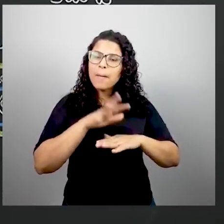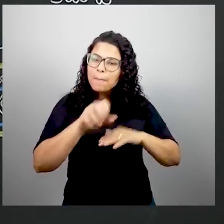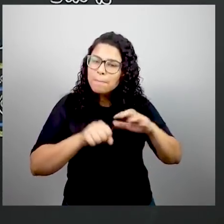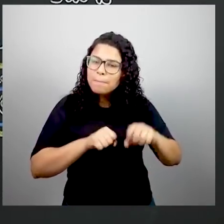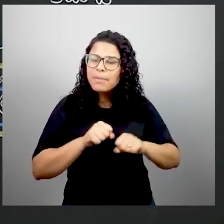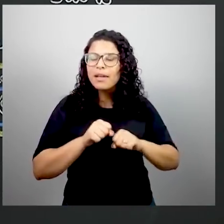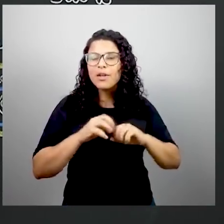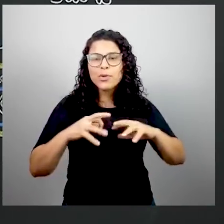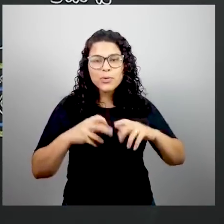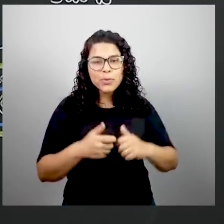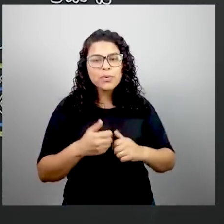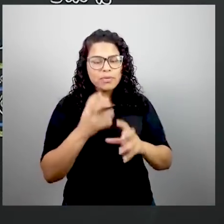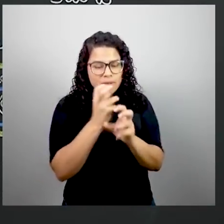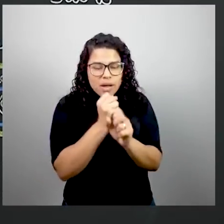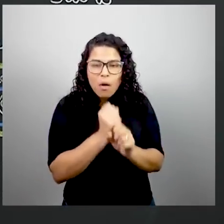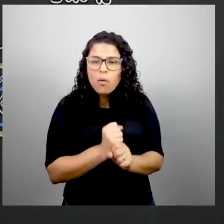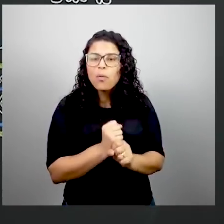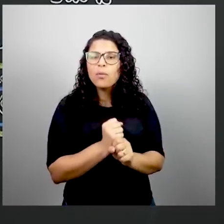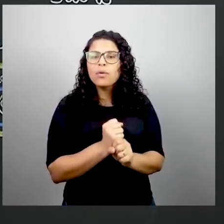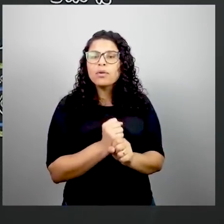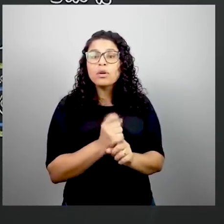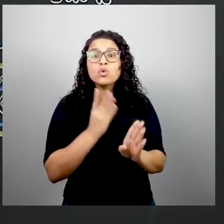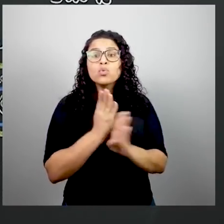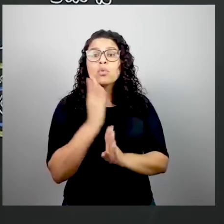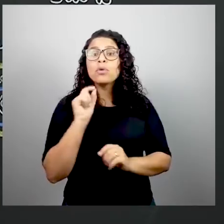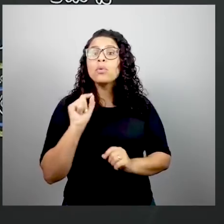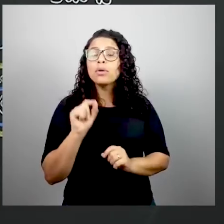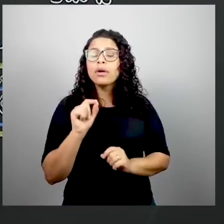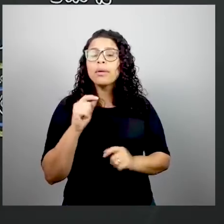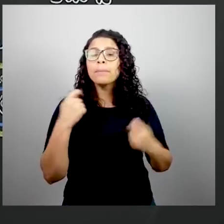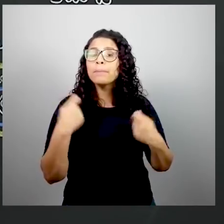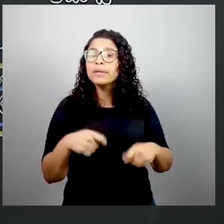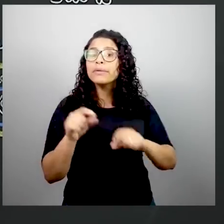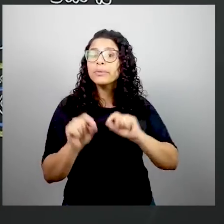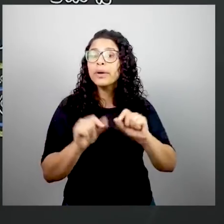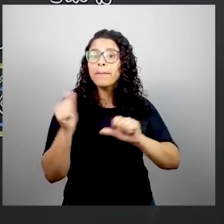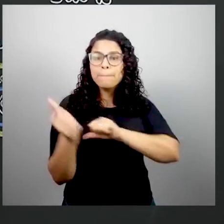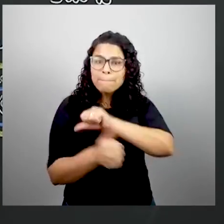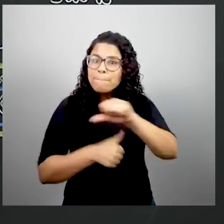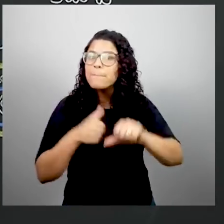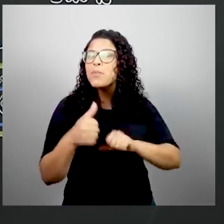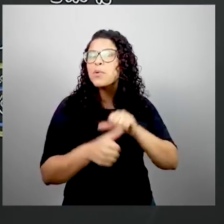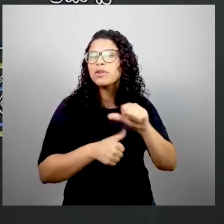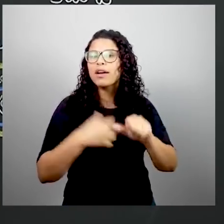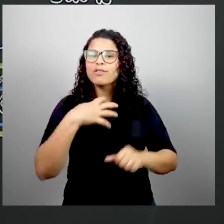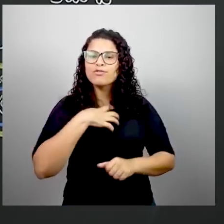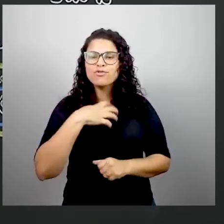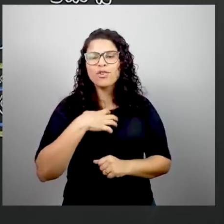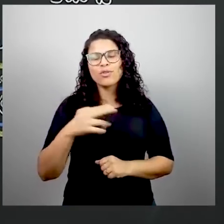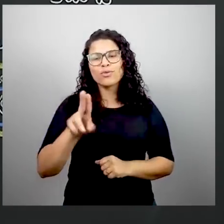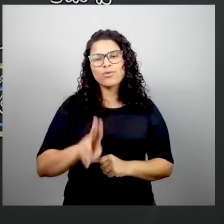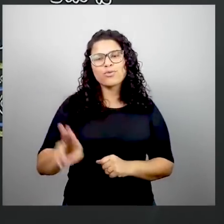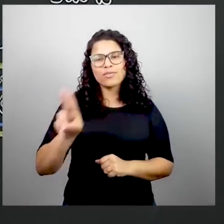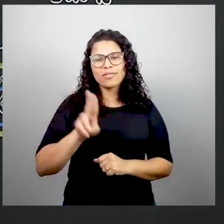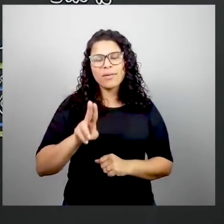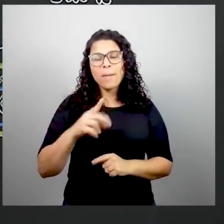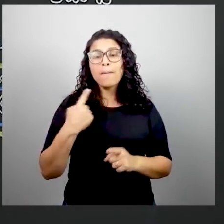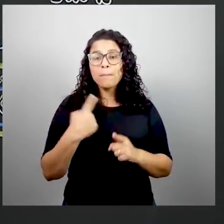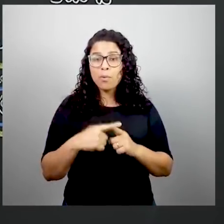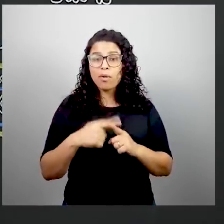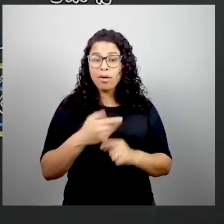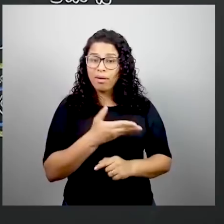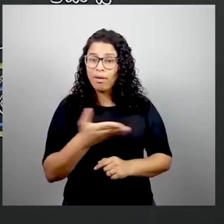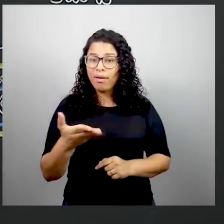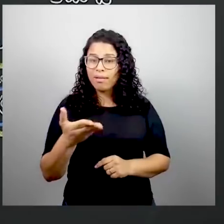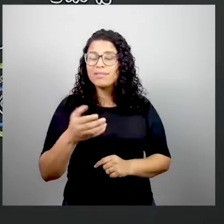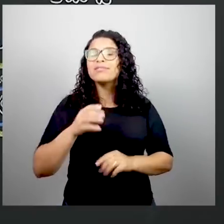potência, testa na sua casa, vê quanto dá. Talvez você descubra que alguns aparelhos você tem que mudar radicalmente a forma de usá-los, porque